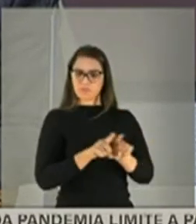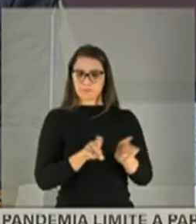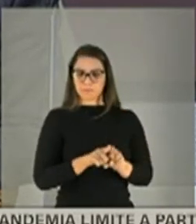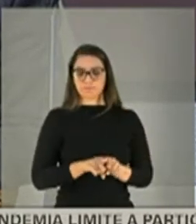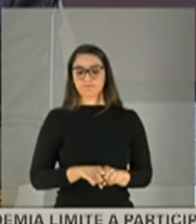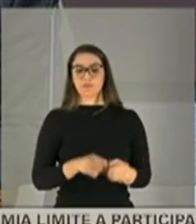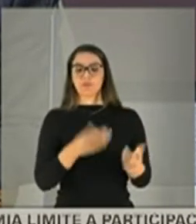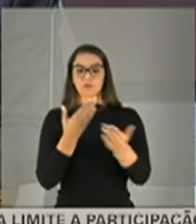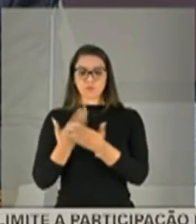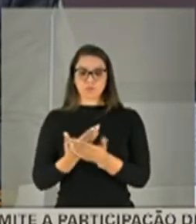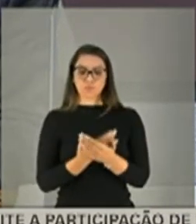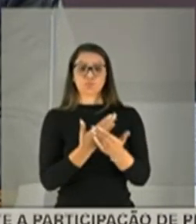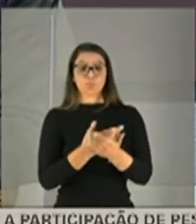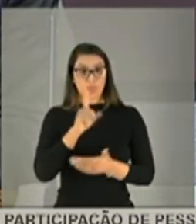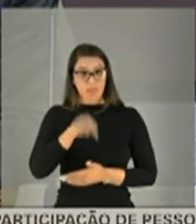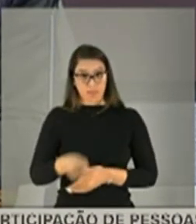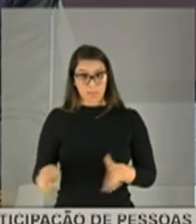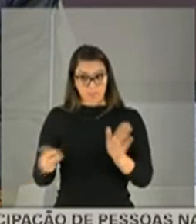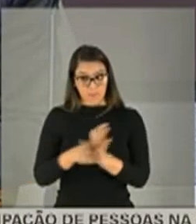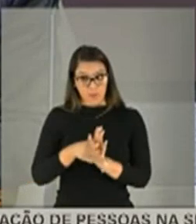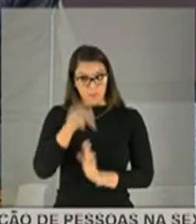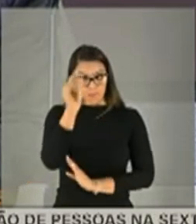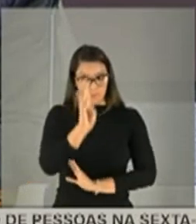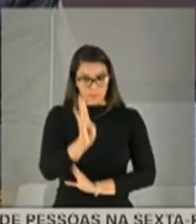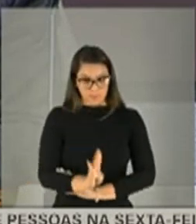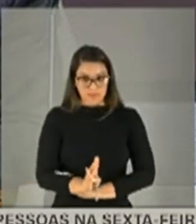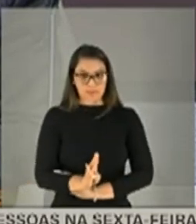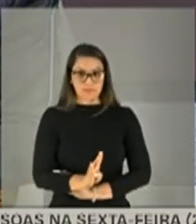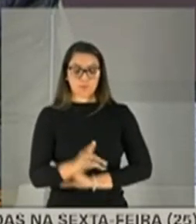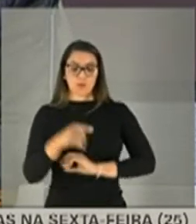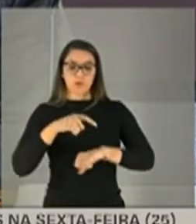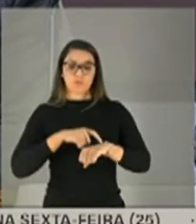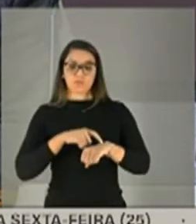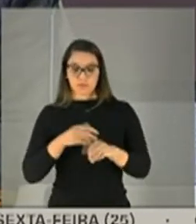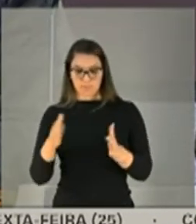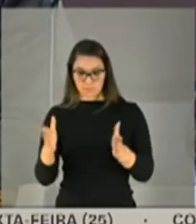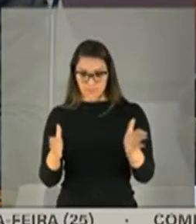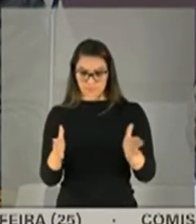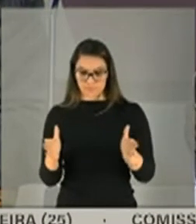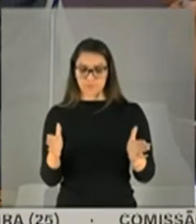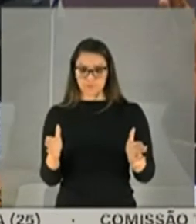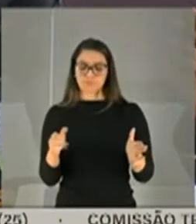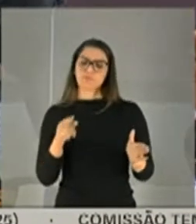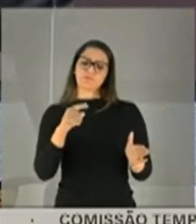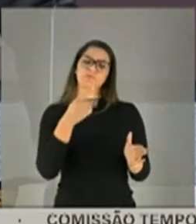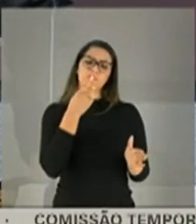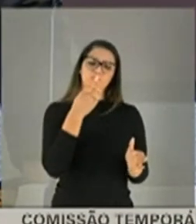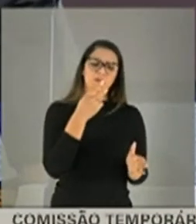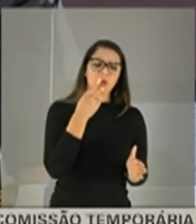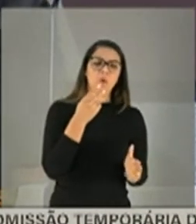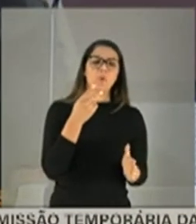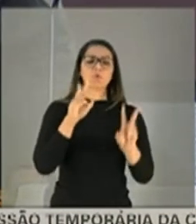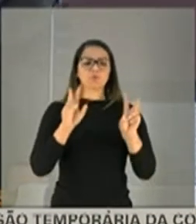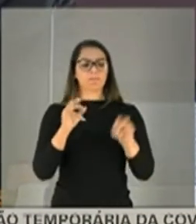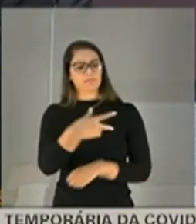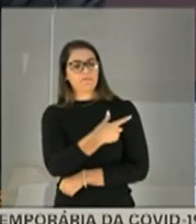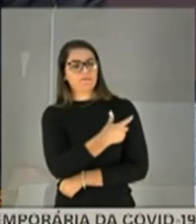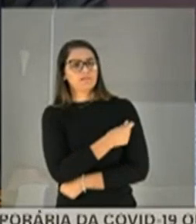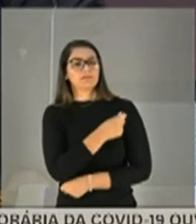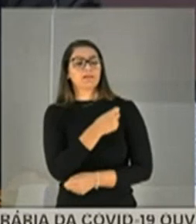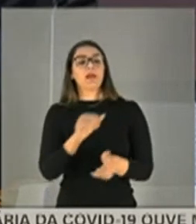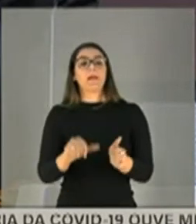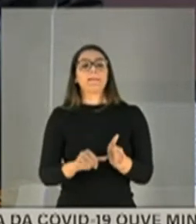as informações do Brasil especificamente, não é? E pega o período, e o senhor falou, né, das questões da vacina, pegou as